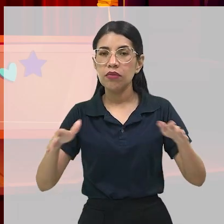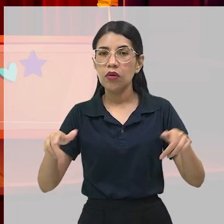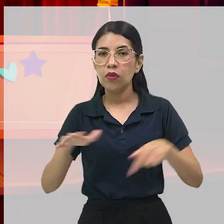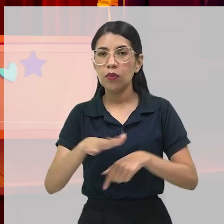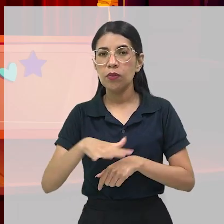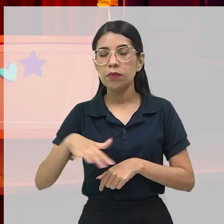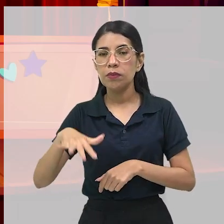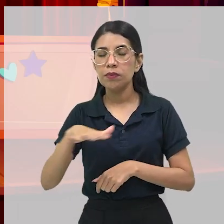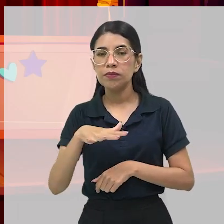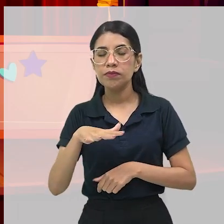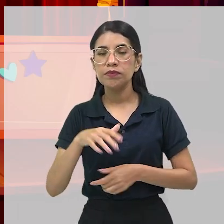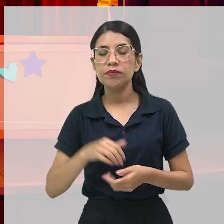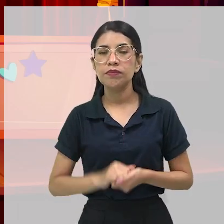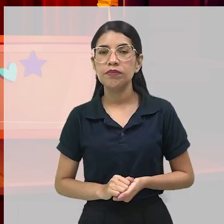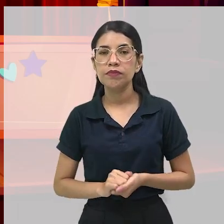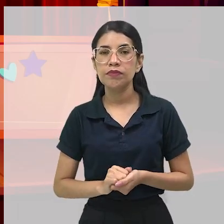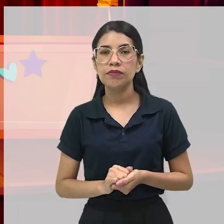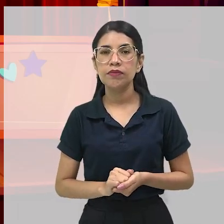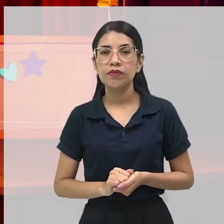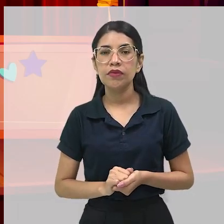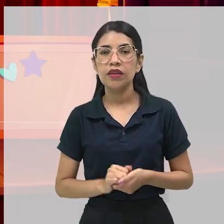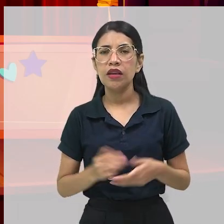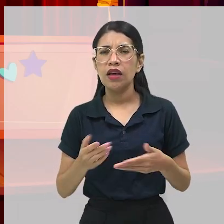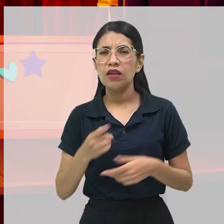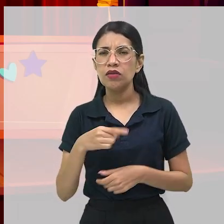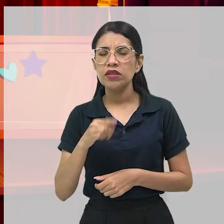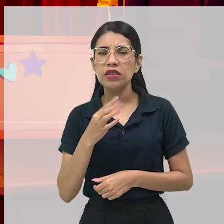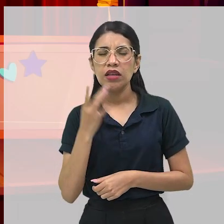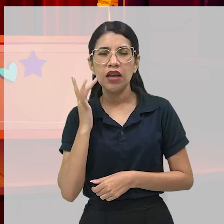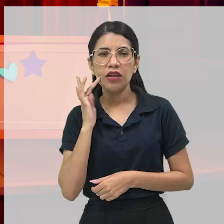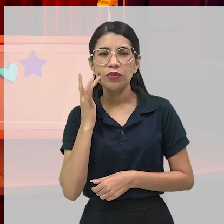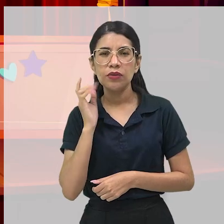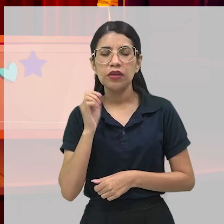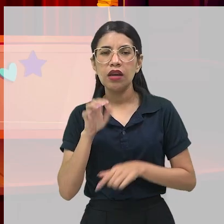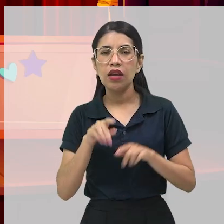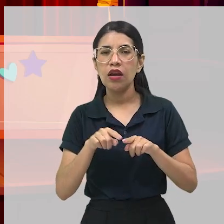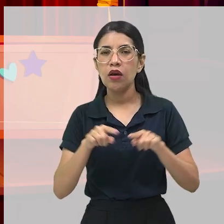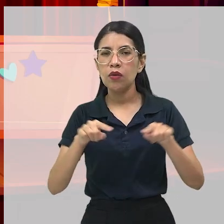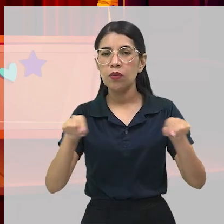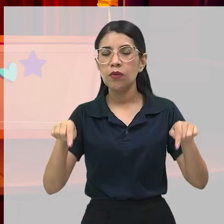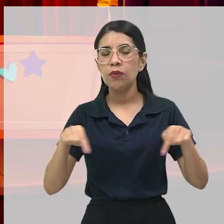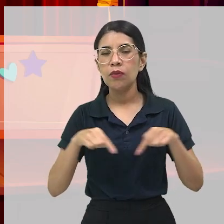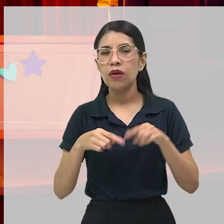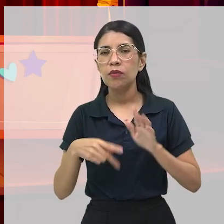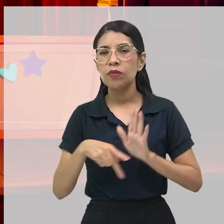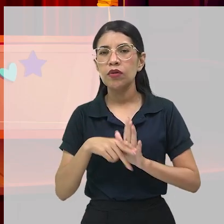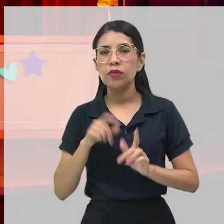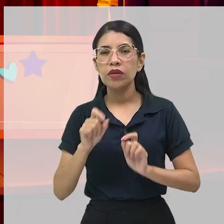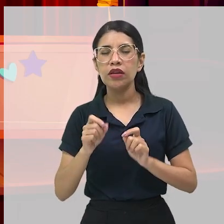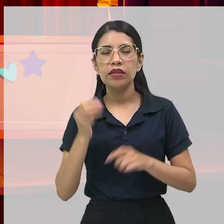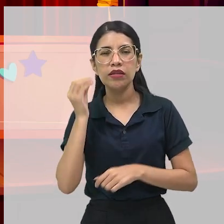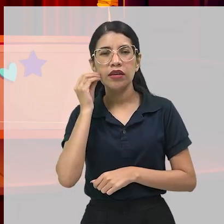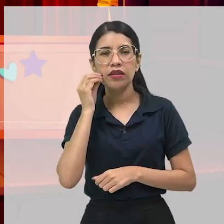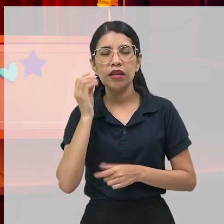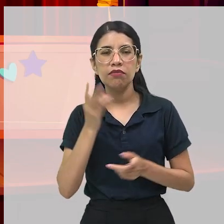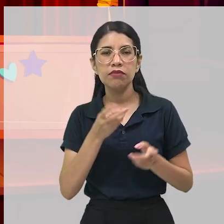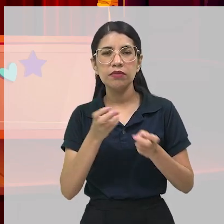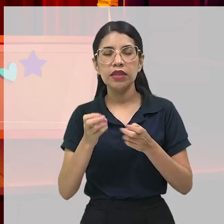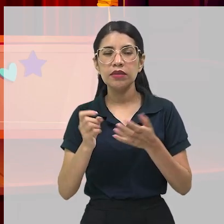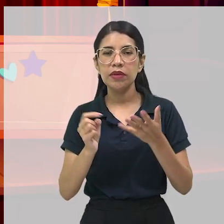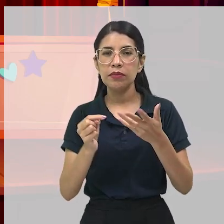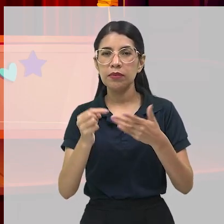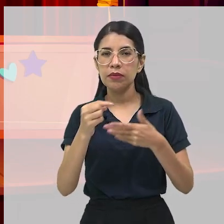cenário. E agora? Vocês acham que é um cenário de que isso aqui? Vamos tentar identificar os elementos que foram